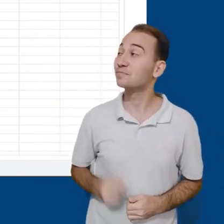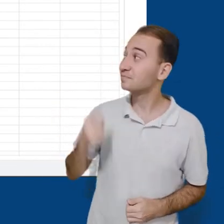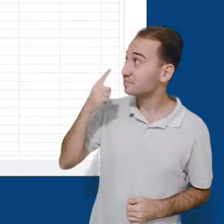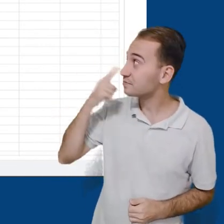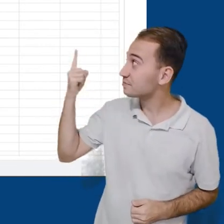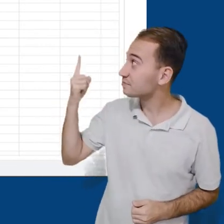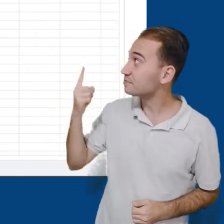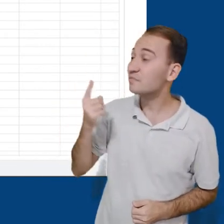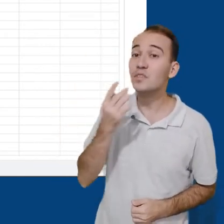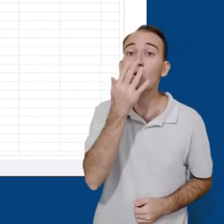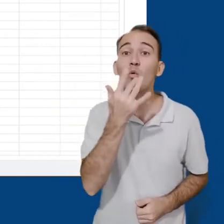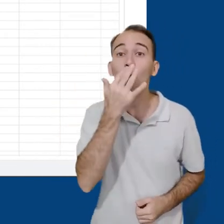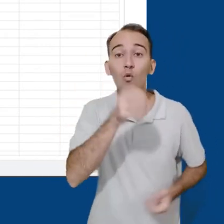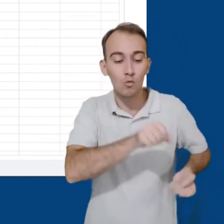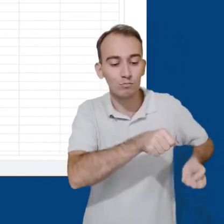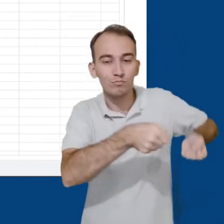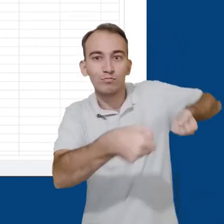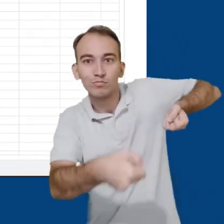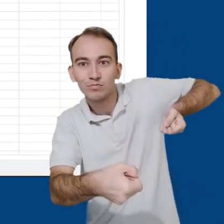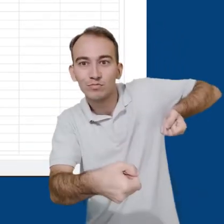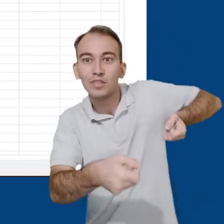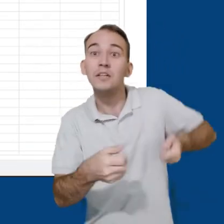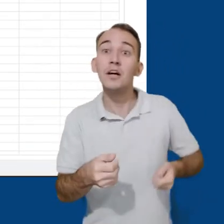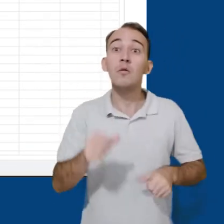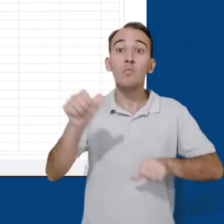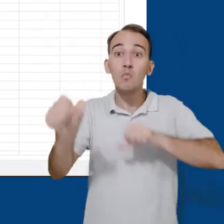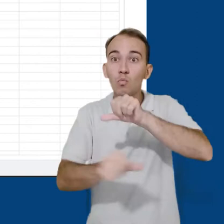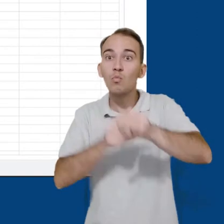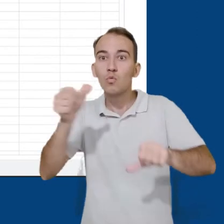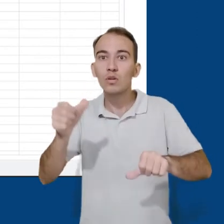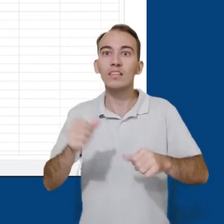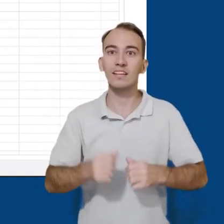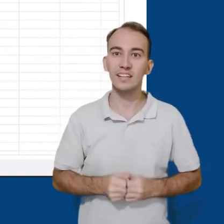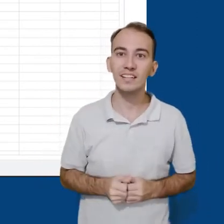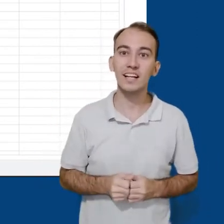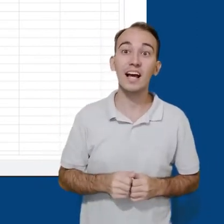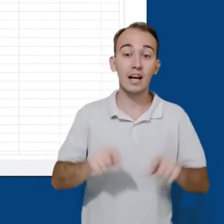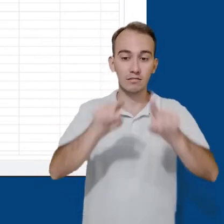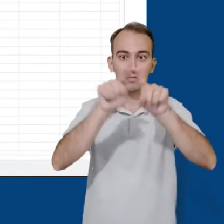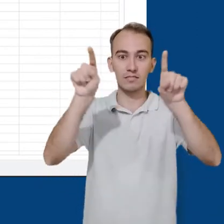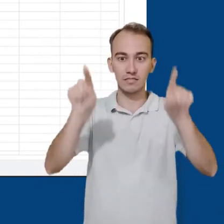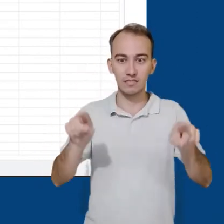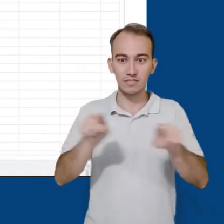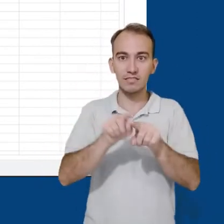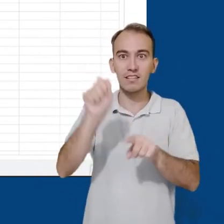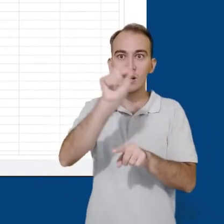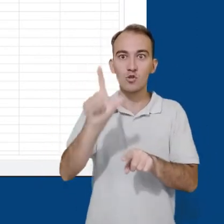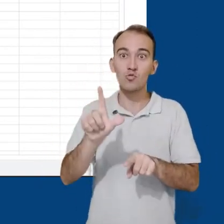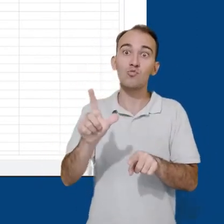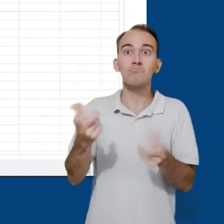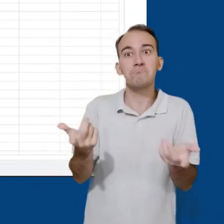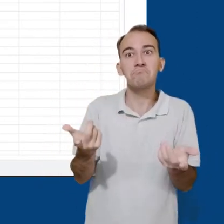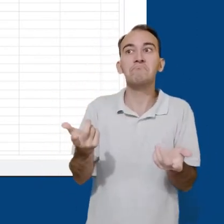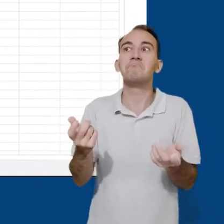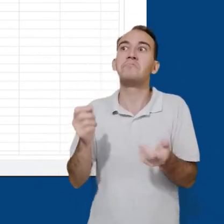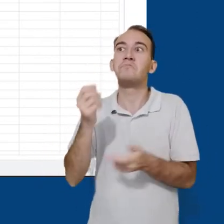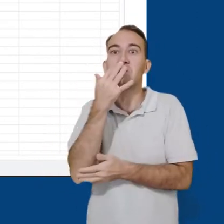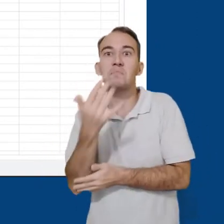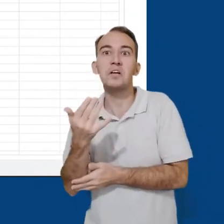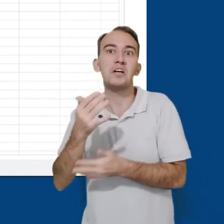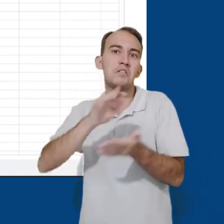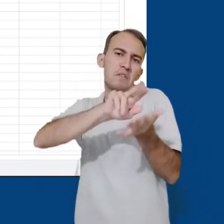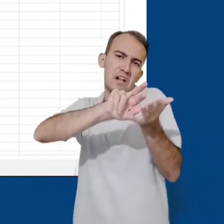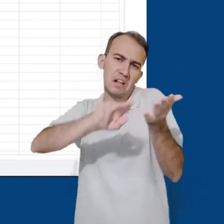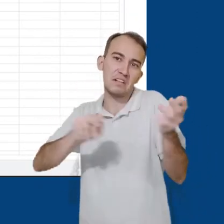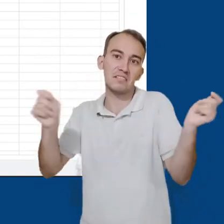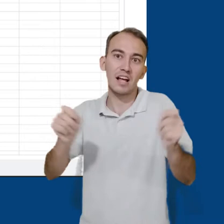das células selecionamos a célula desejada e escolhemos a cor ao lado do balde tem uns uma pequena grade essa ferramenta